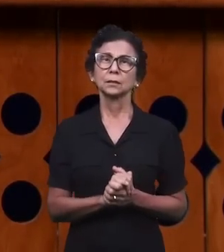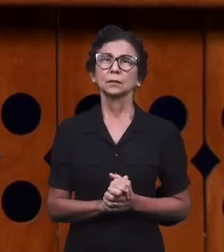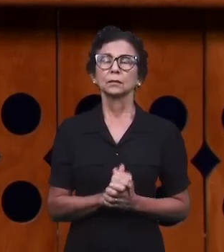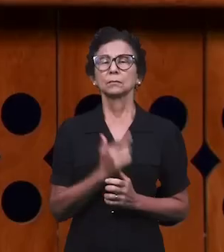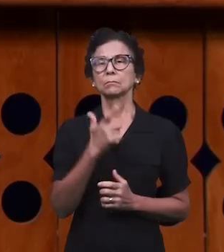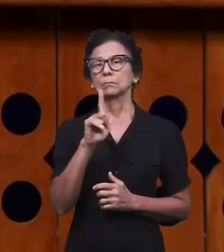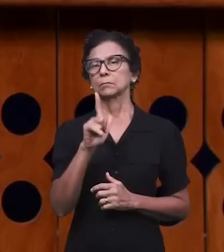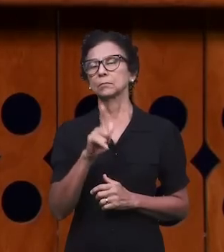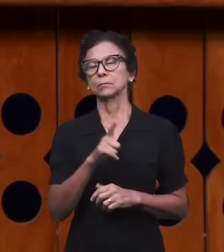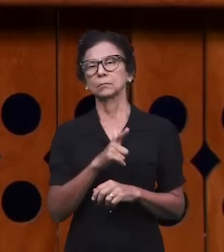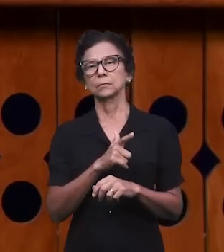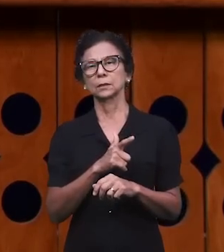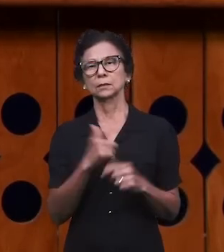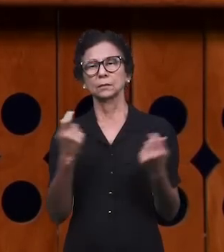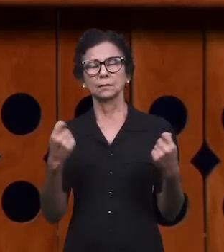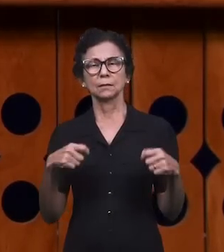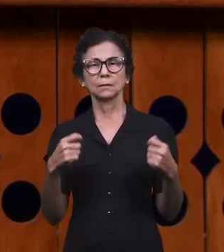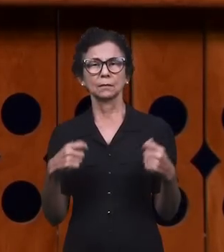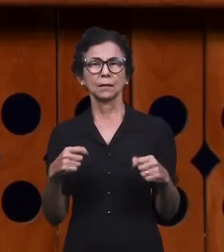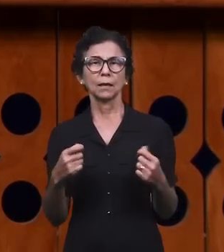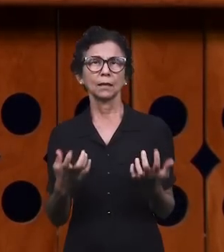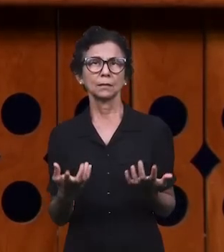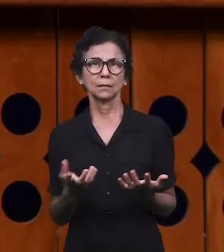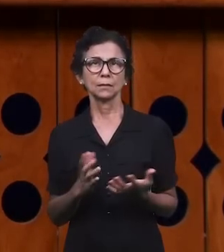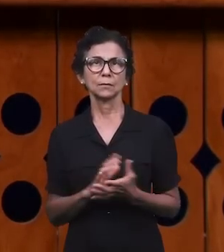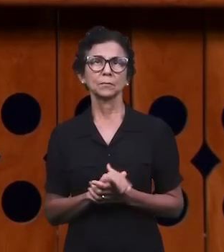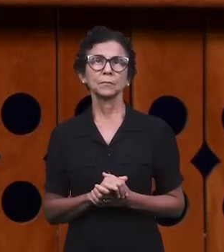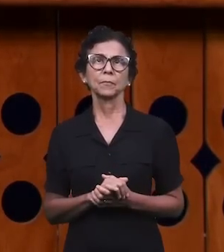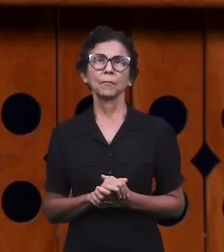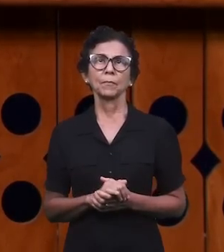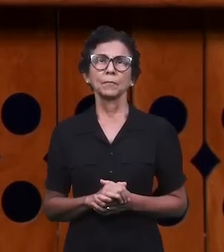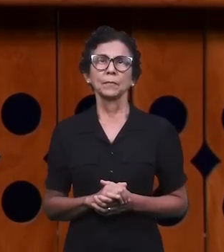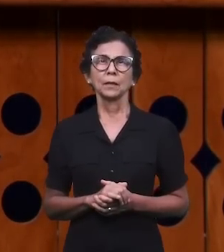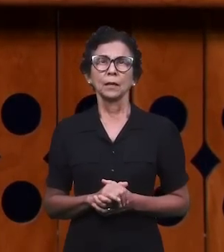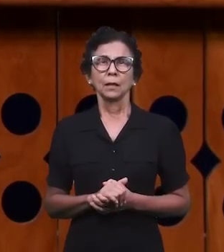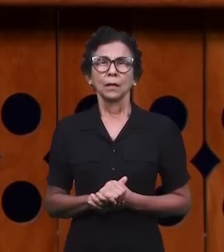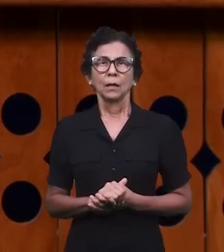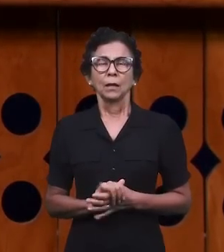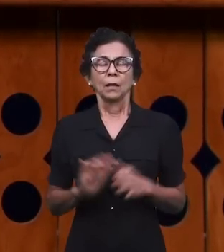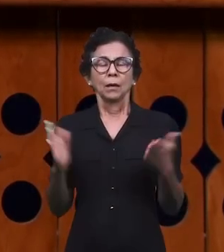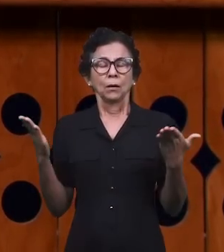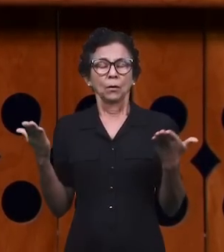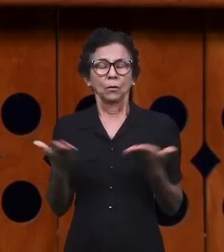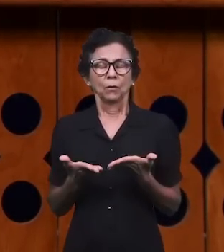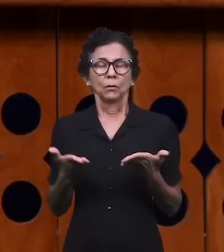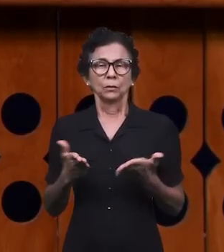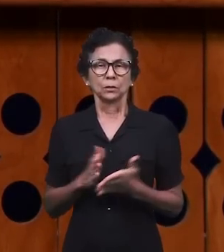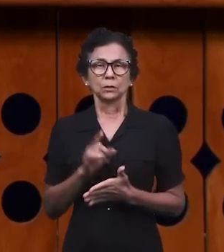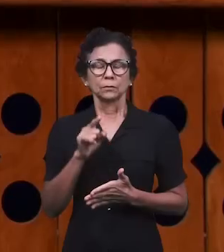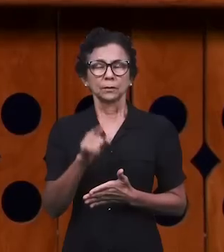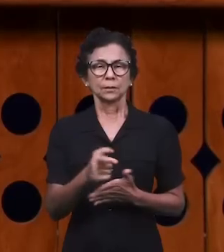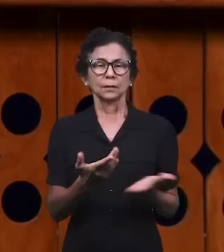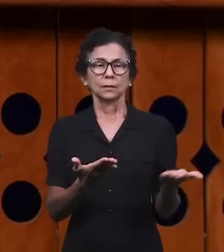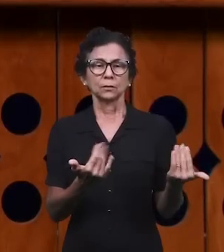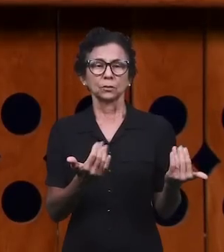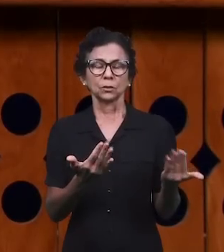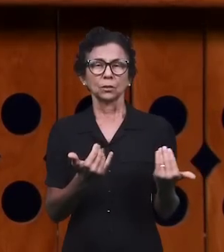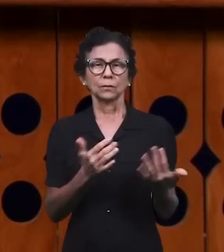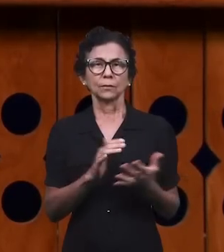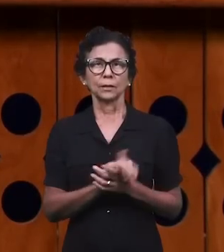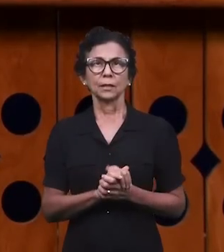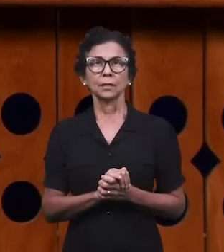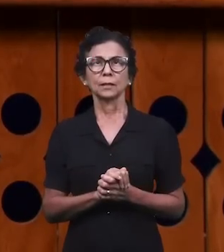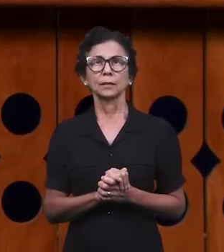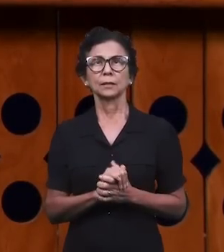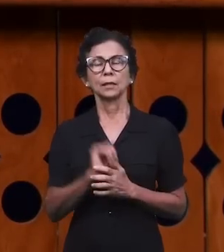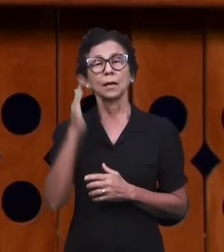outros momentos, com outras necessidades que foram levantadas, mas a necessidade de hoje aqui, para você jovem, é você, na verdade,